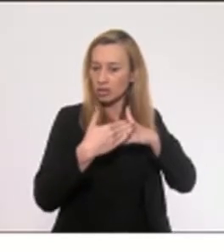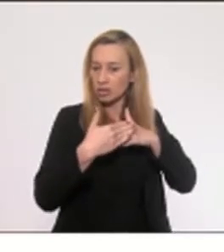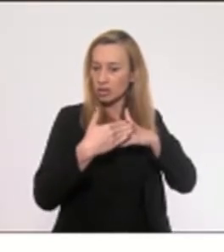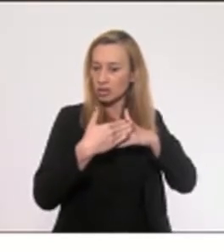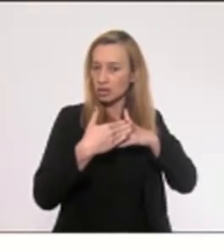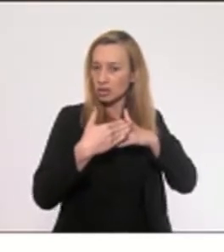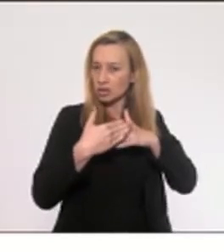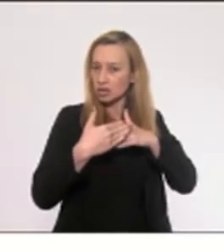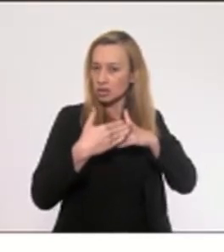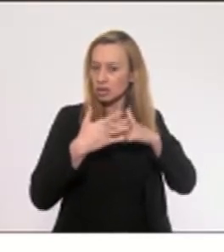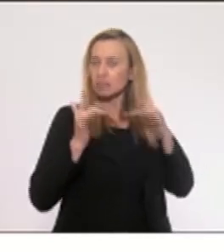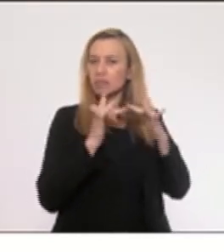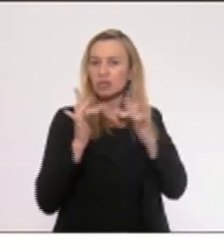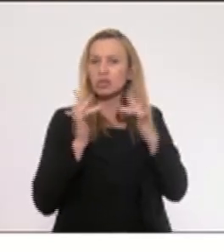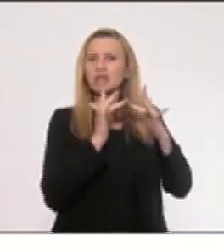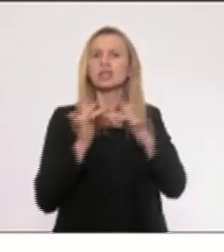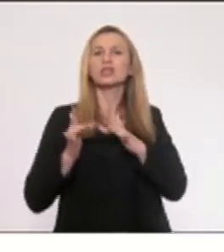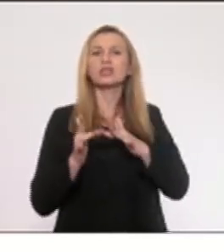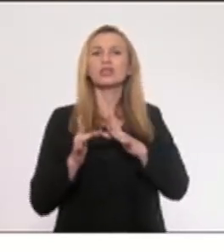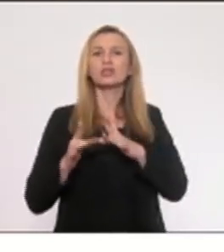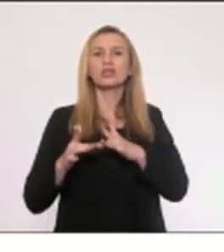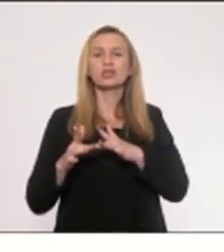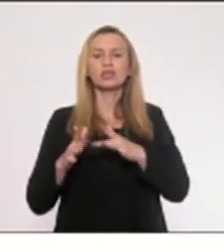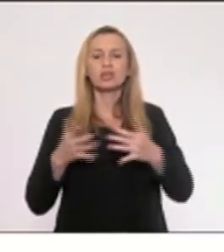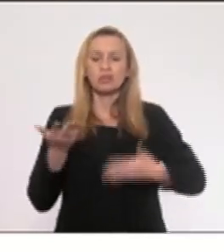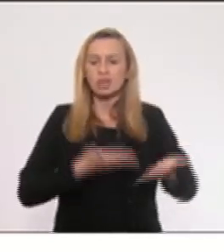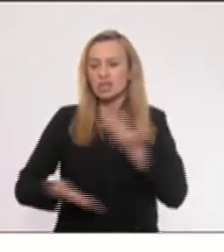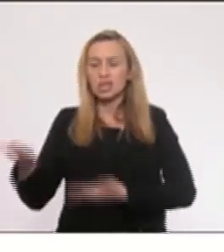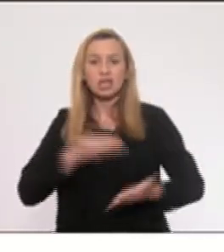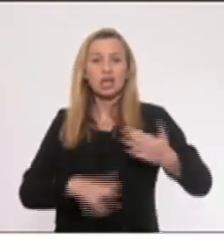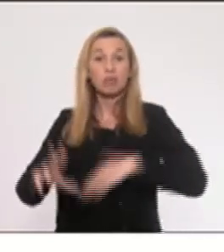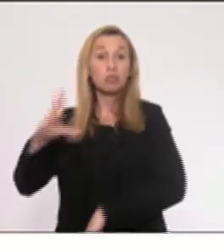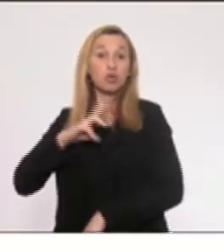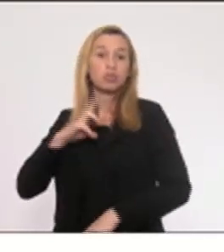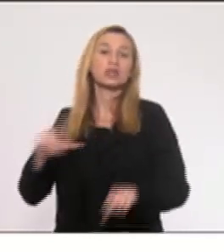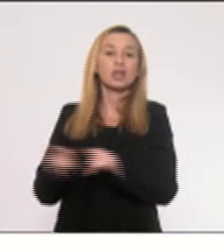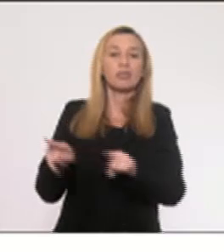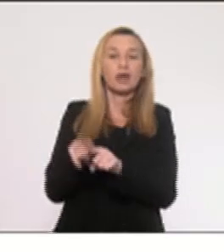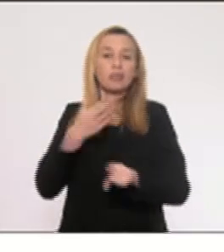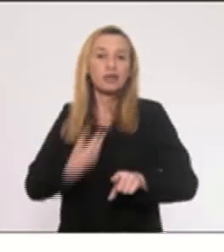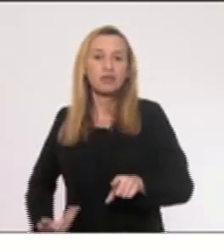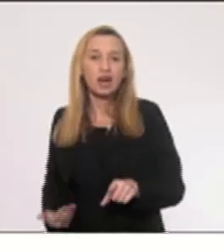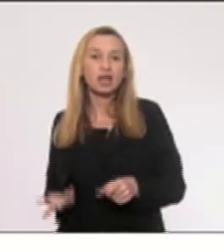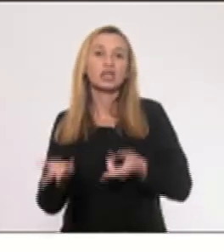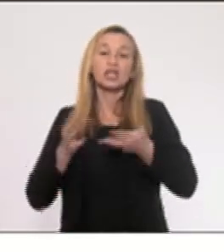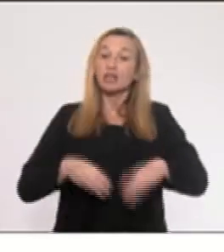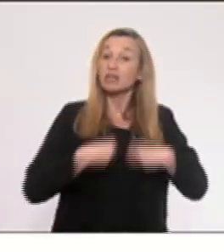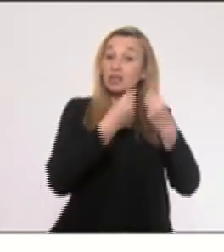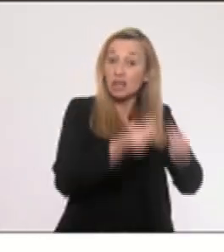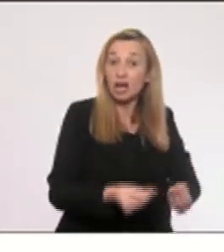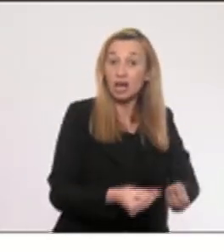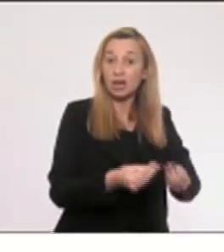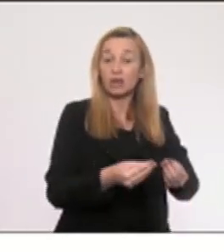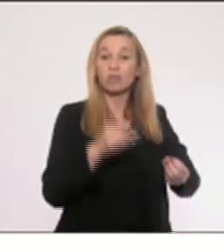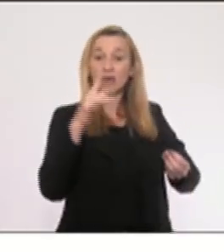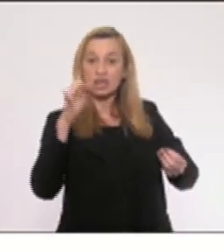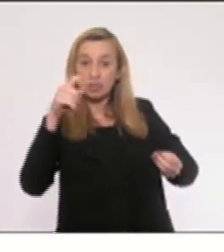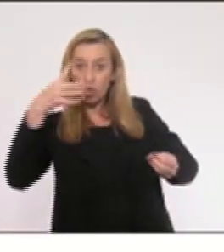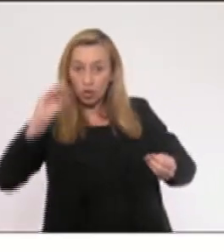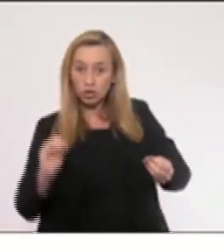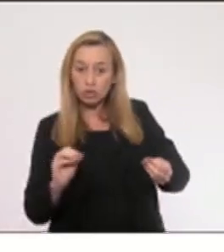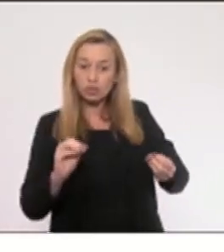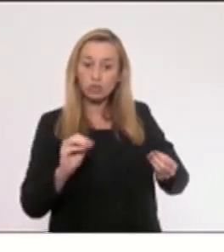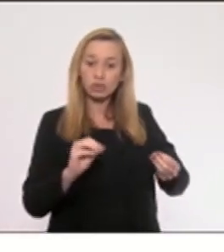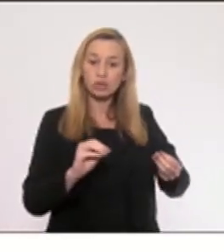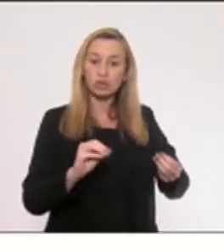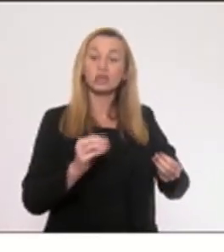de pactuação através de parceria público-privada e, enfim, devolver aquele patrimônio, seja por via